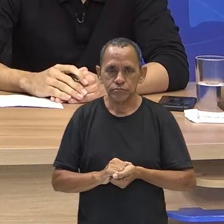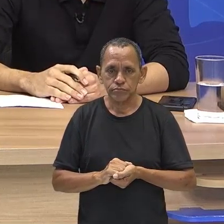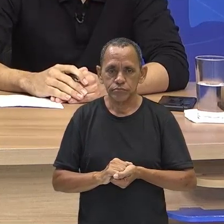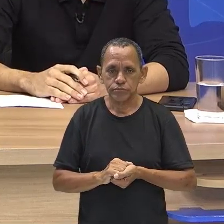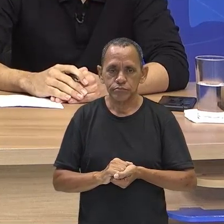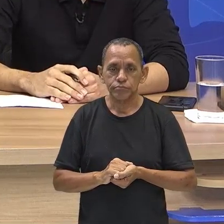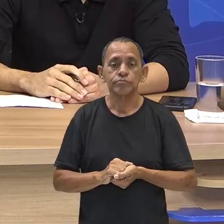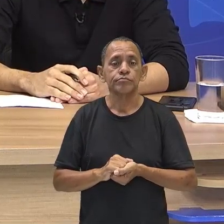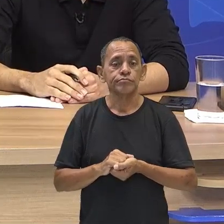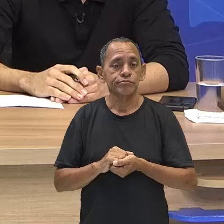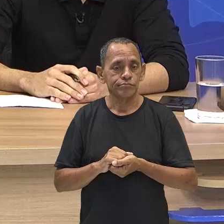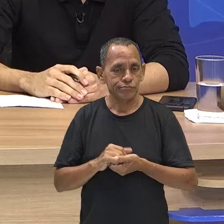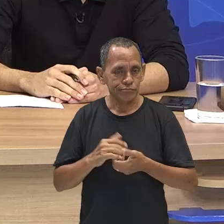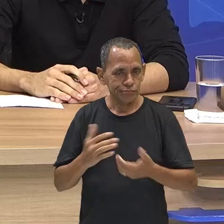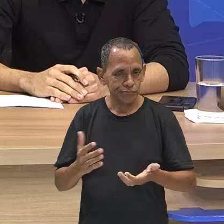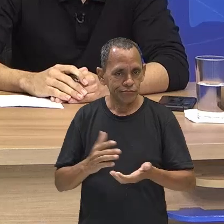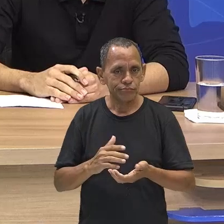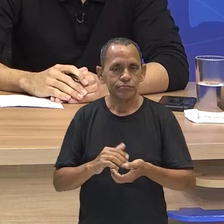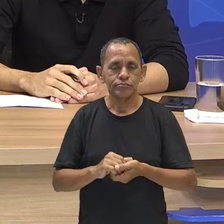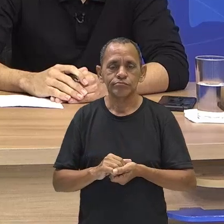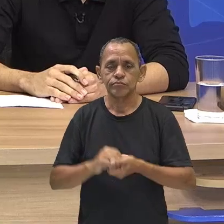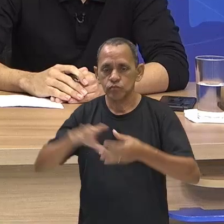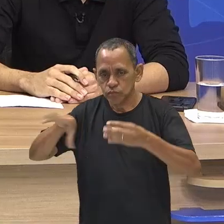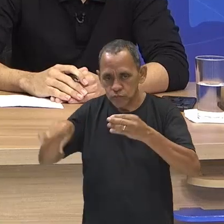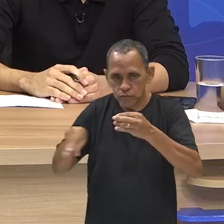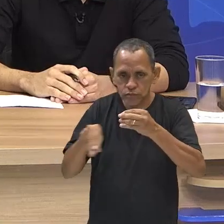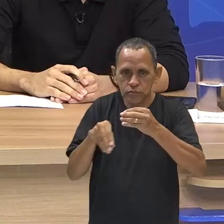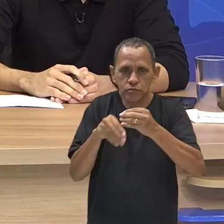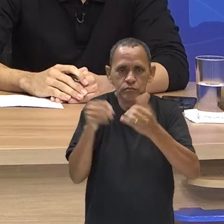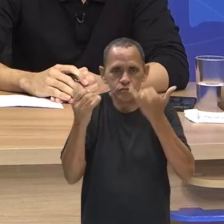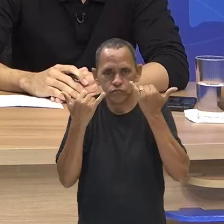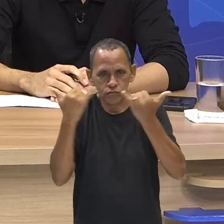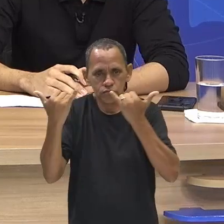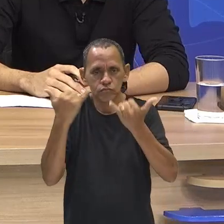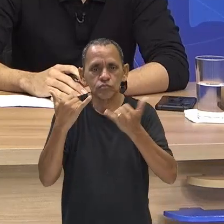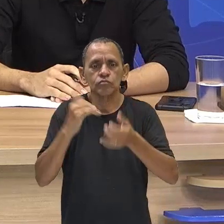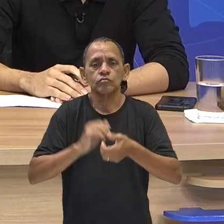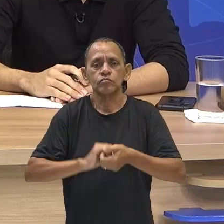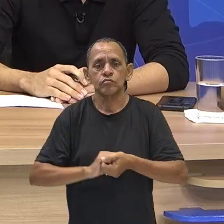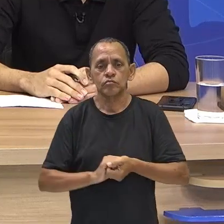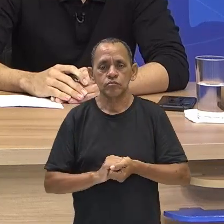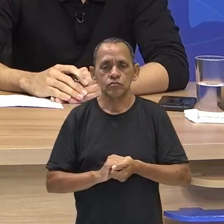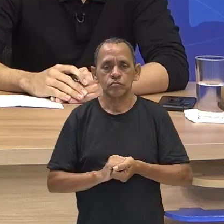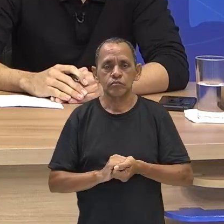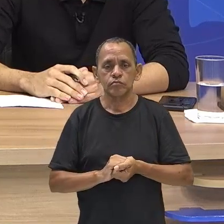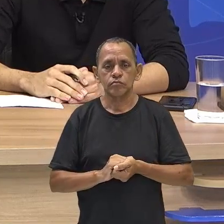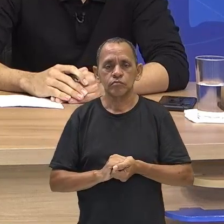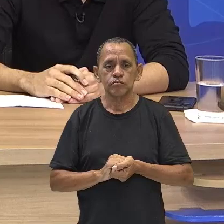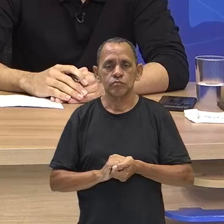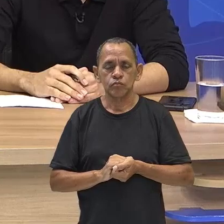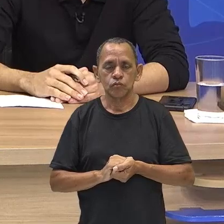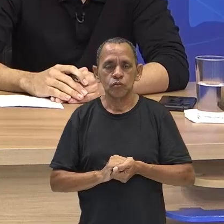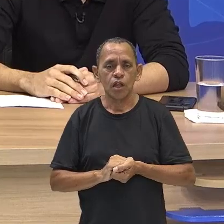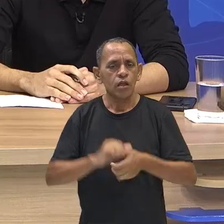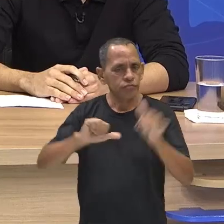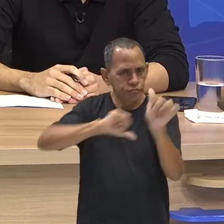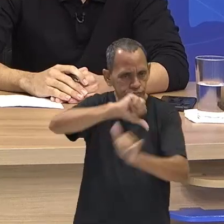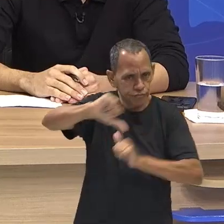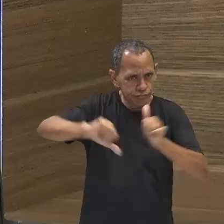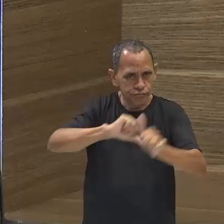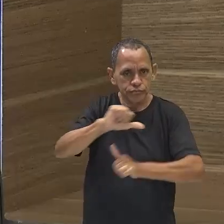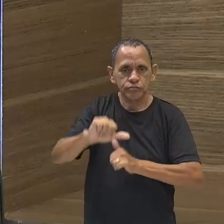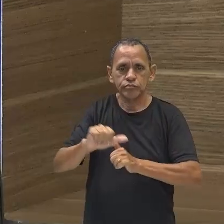Então, eu quero só acrescentar uma informação aqui, né, com relação à troca de logins.